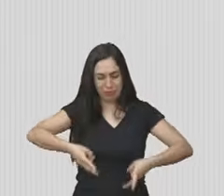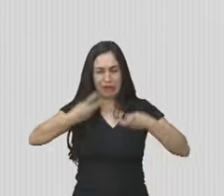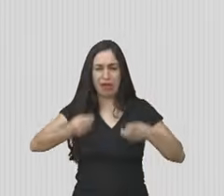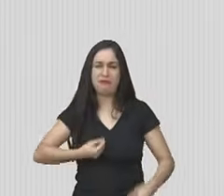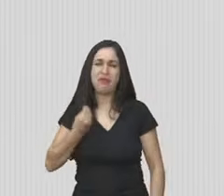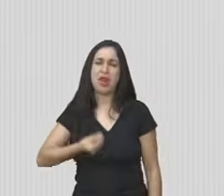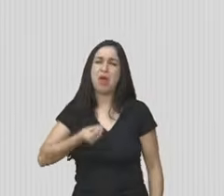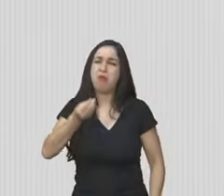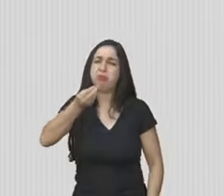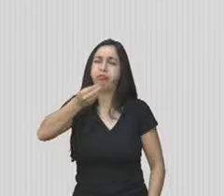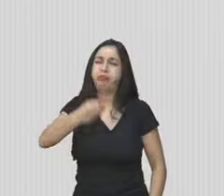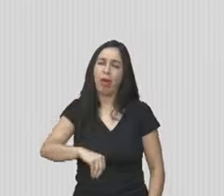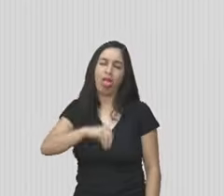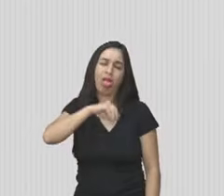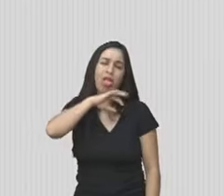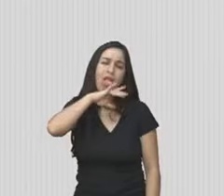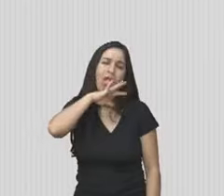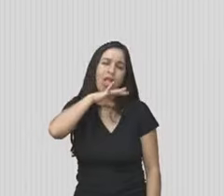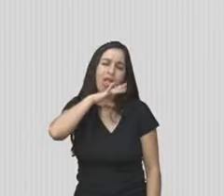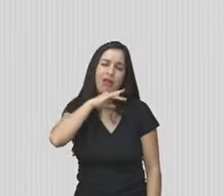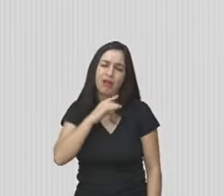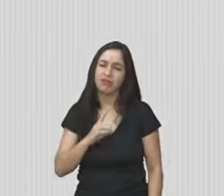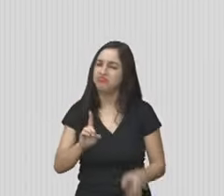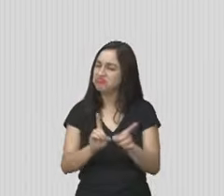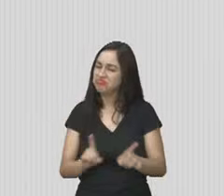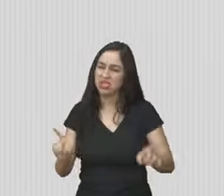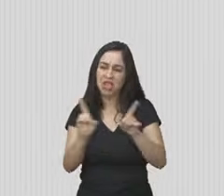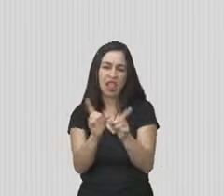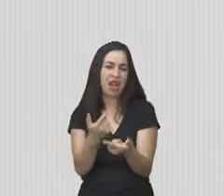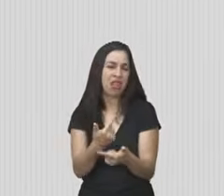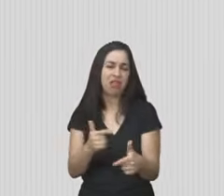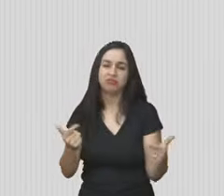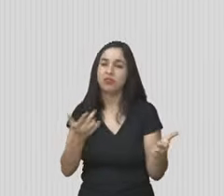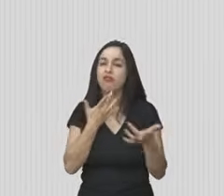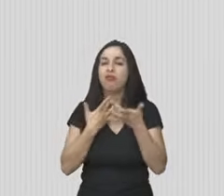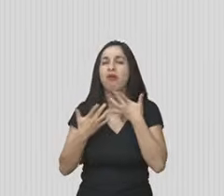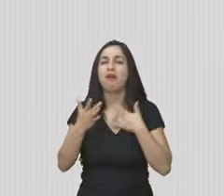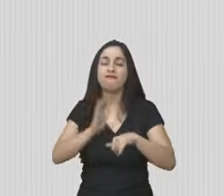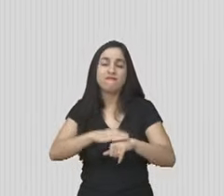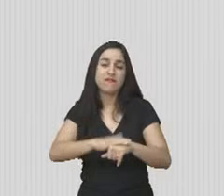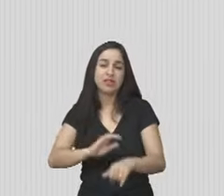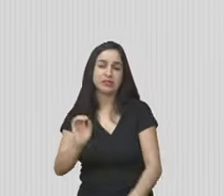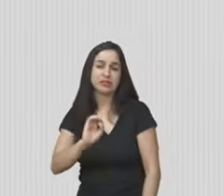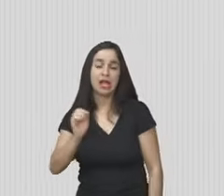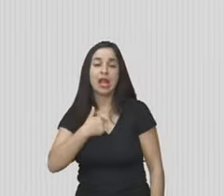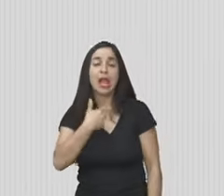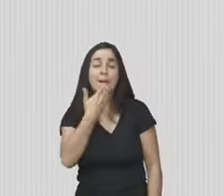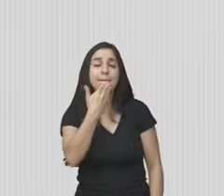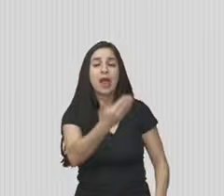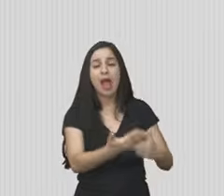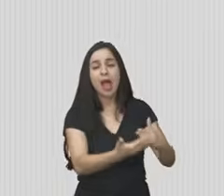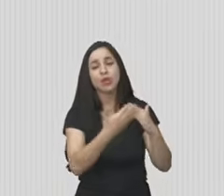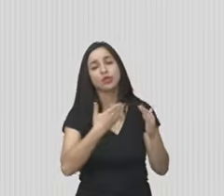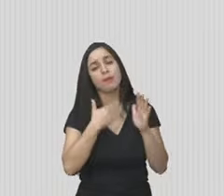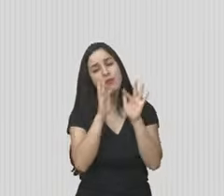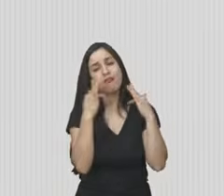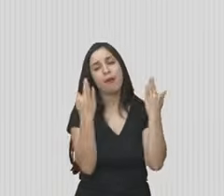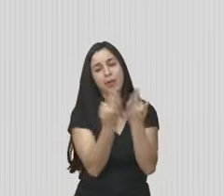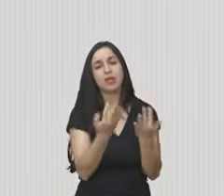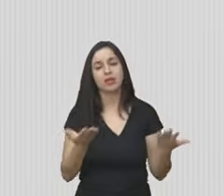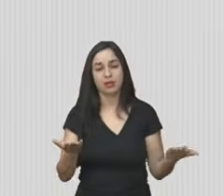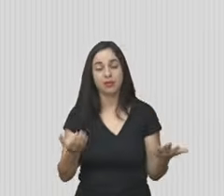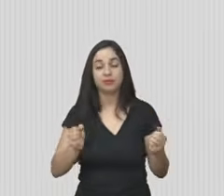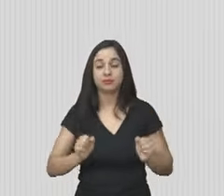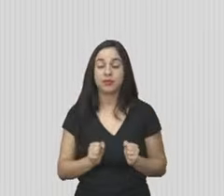poço, né? Que eu já não tinha dignidade, não tinha mais vontade de fazer nada, ao ponto de eu pedir ajuda para os meus familiares. Né? E antes